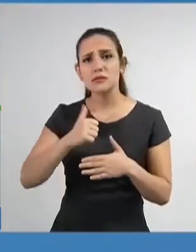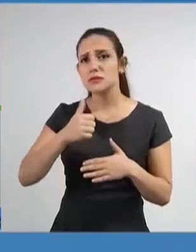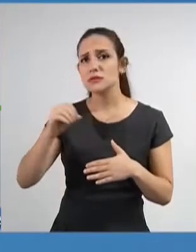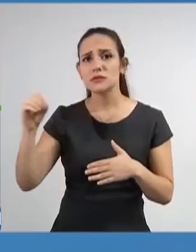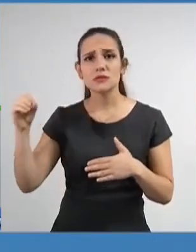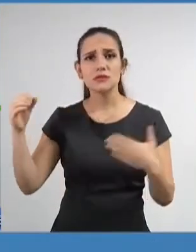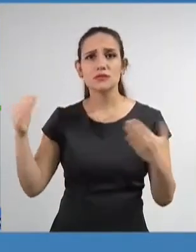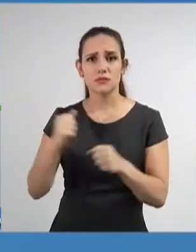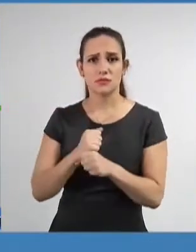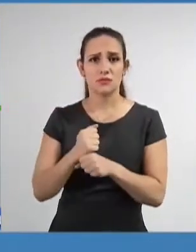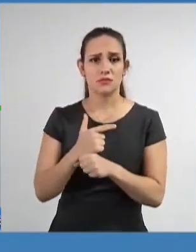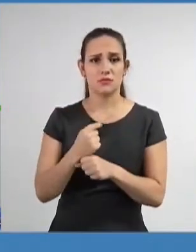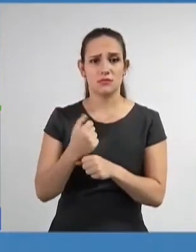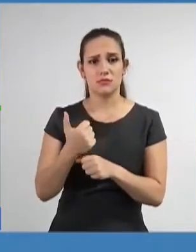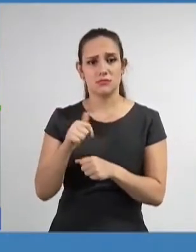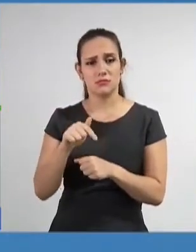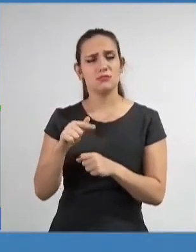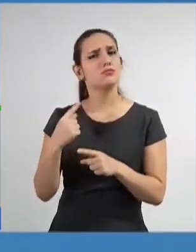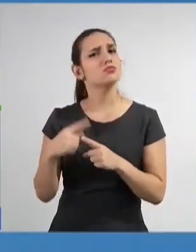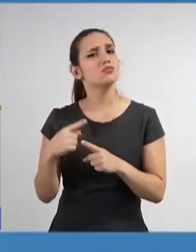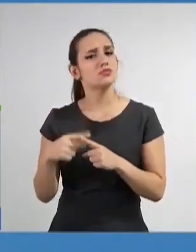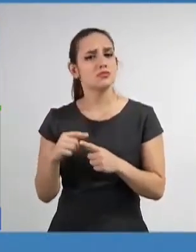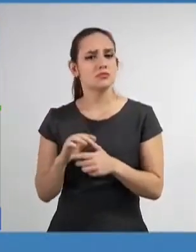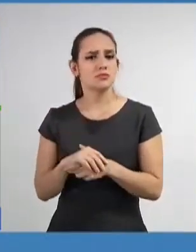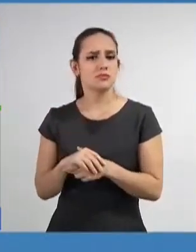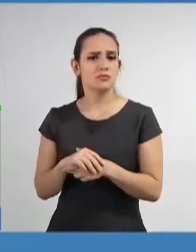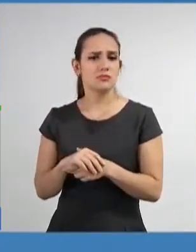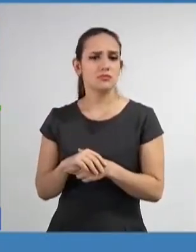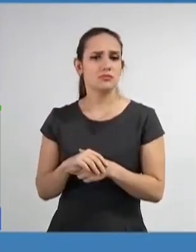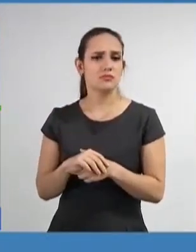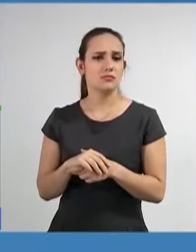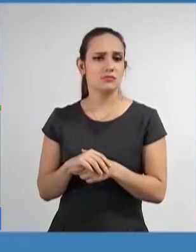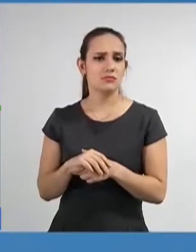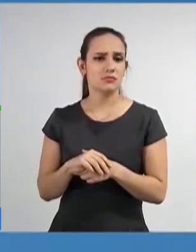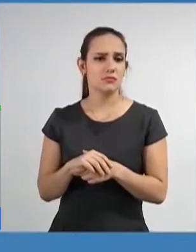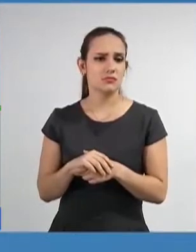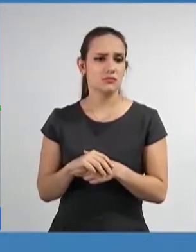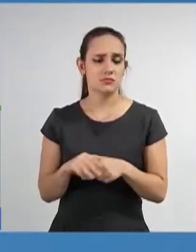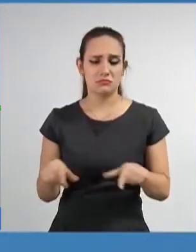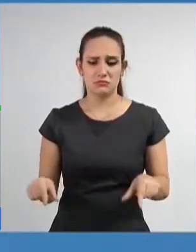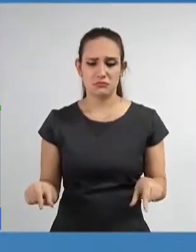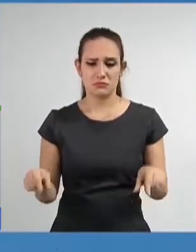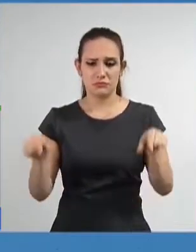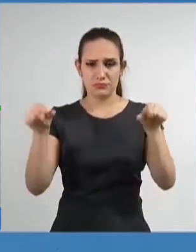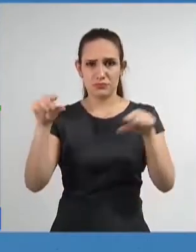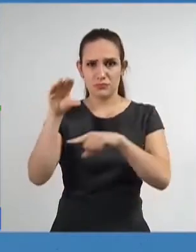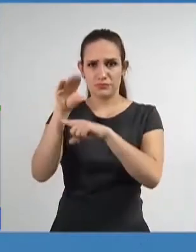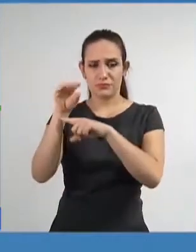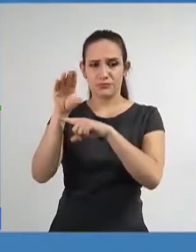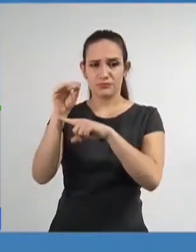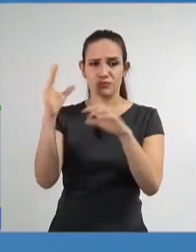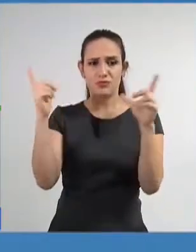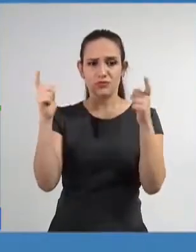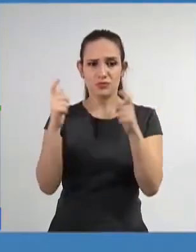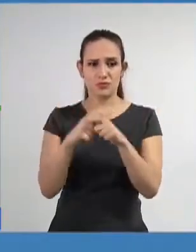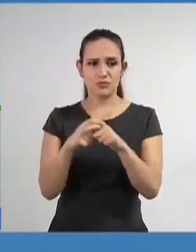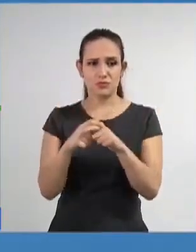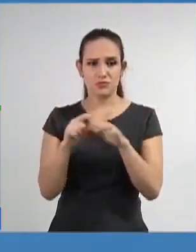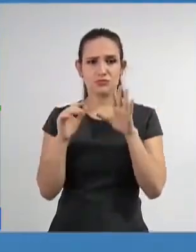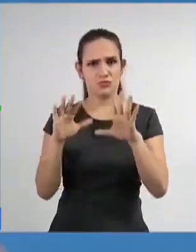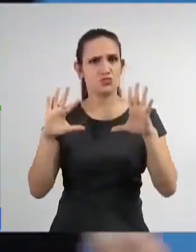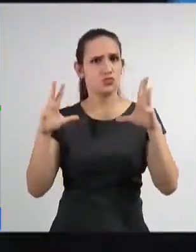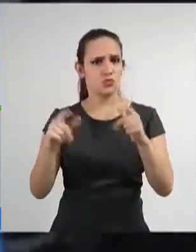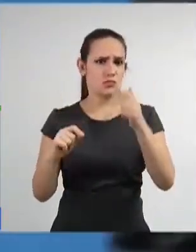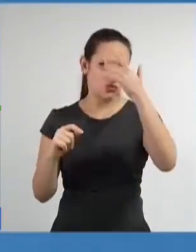em 2017, justamente no período em que os radares ficaram todos desligados. A onda agora é todo